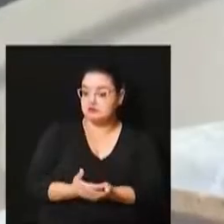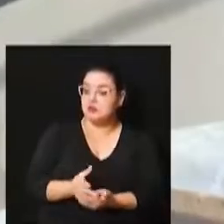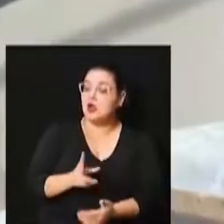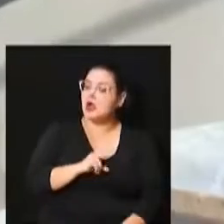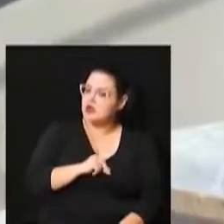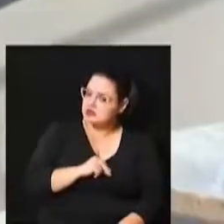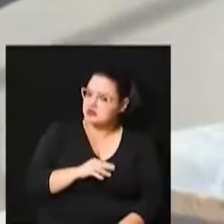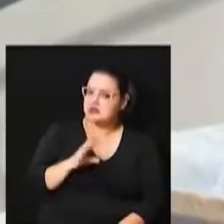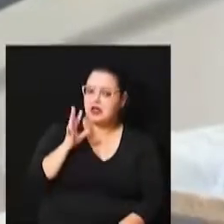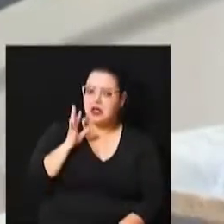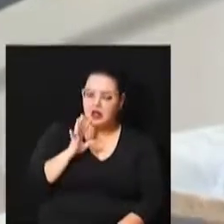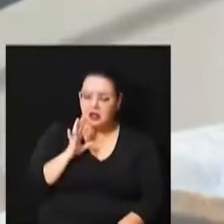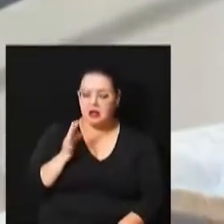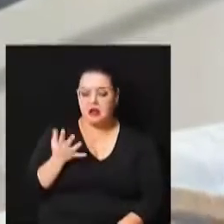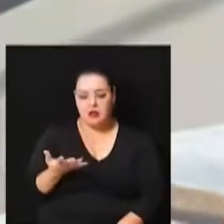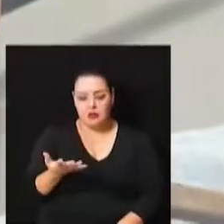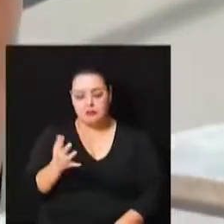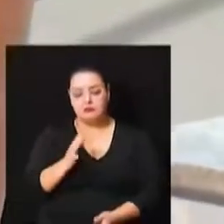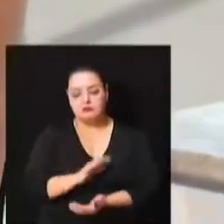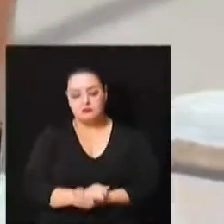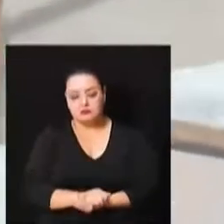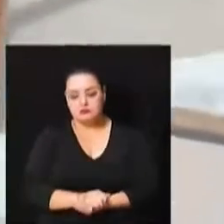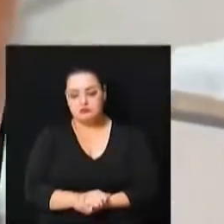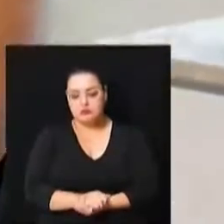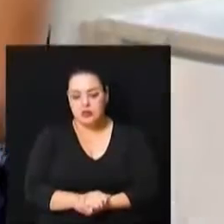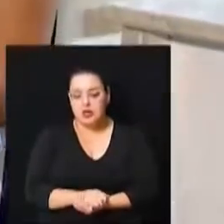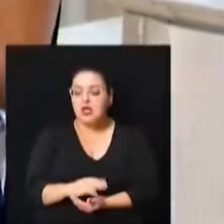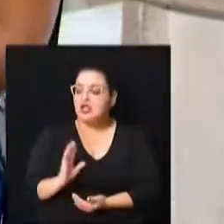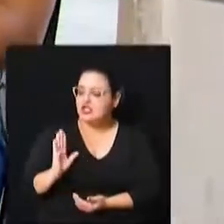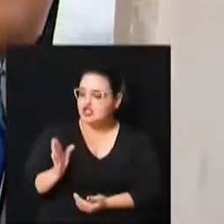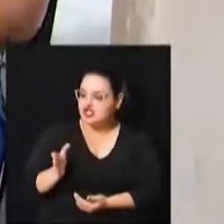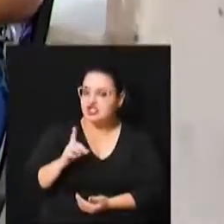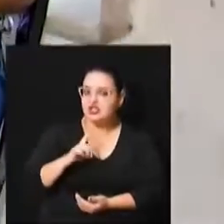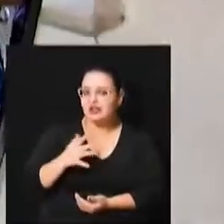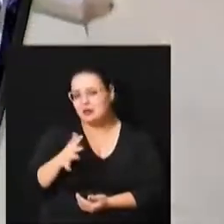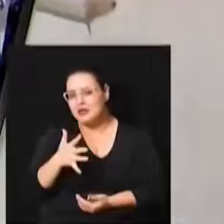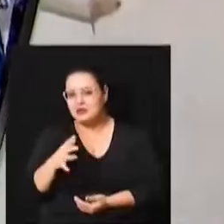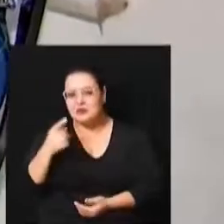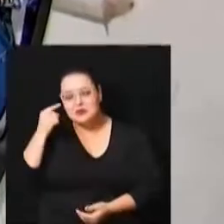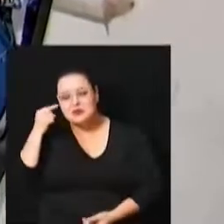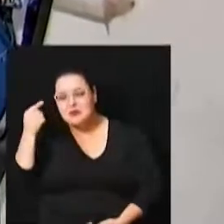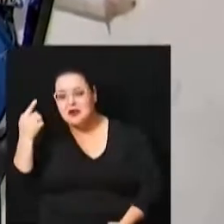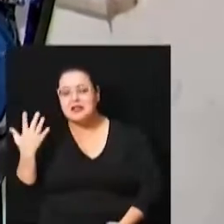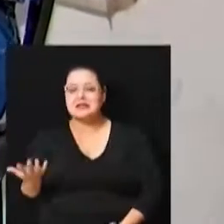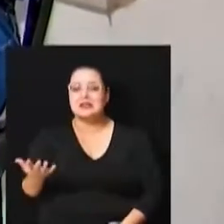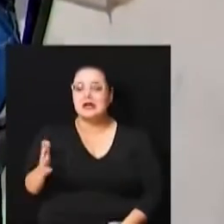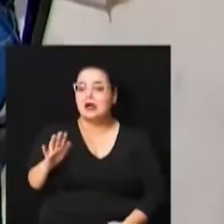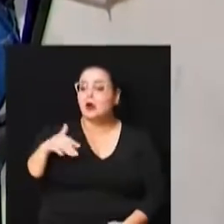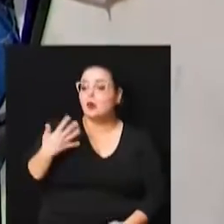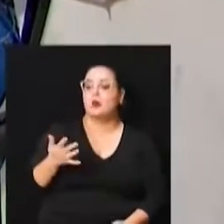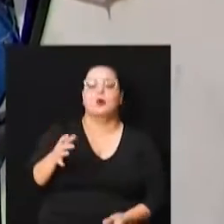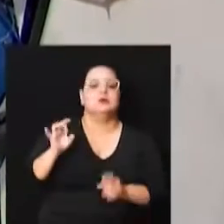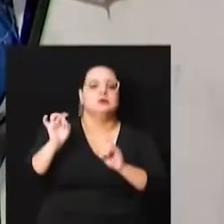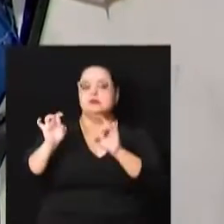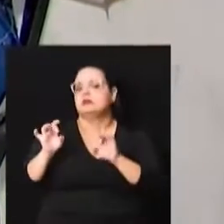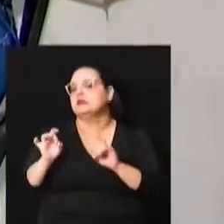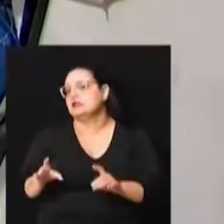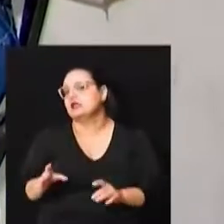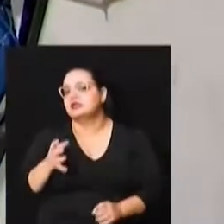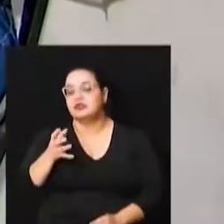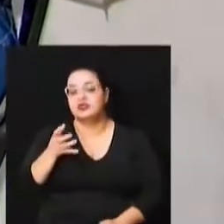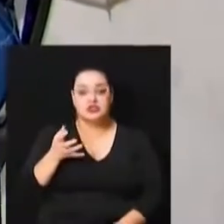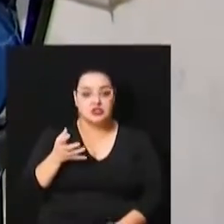Rapaz, que bacana, né? Que legal. Você já tem mais ou menos uma ideia de qual